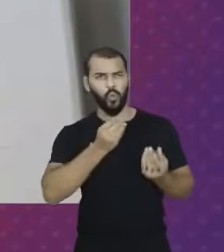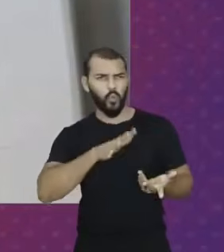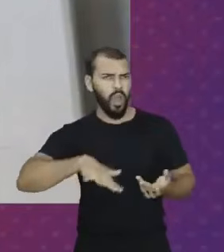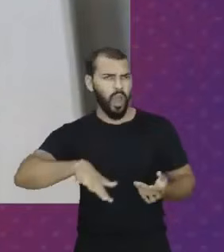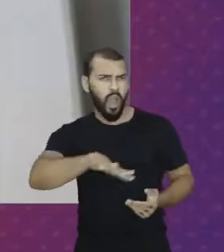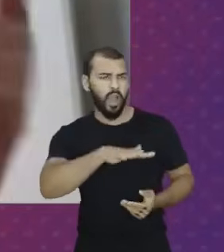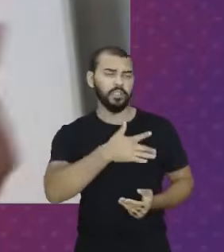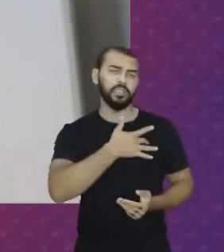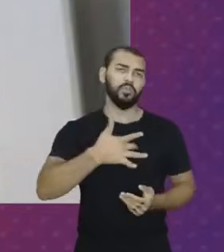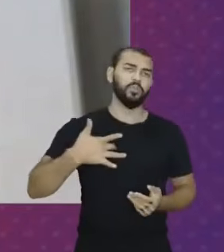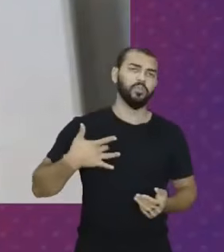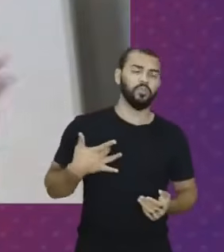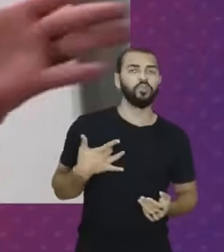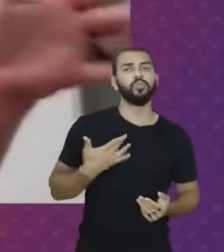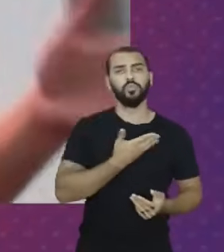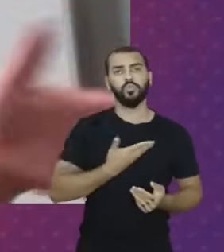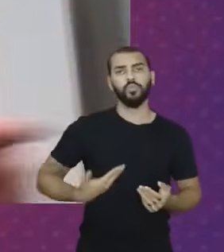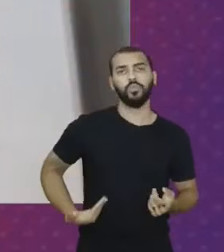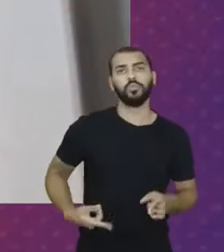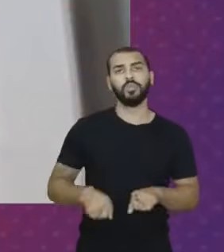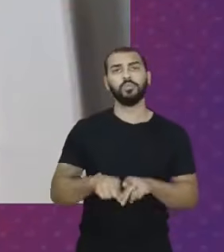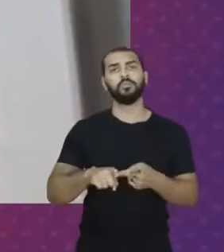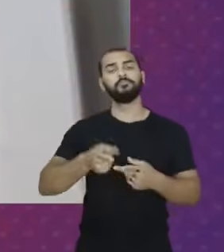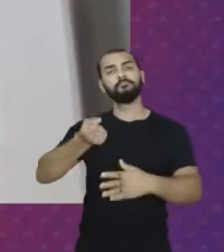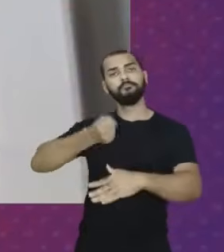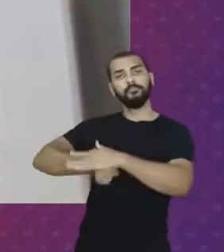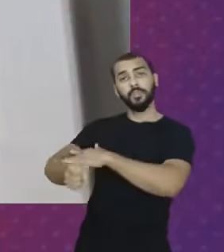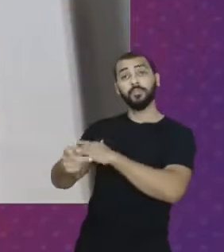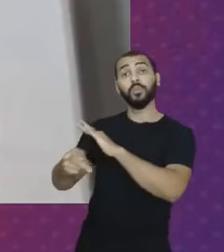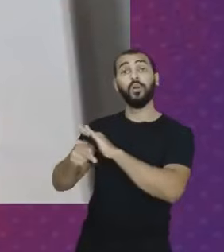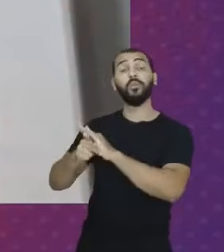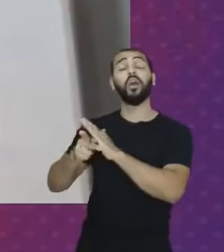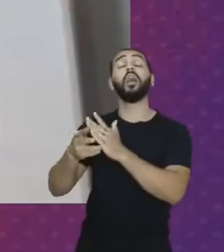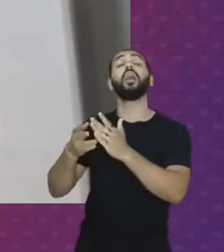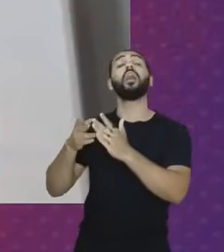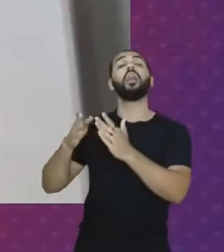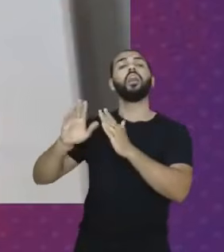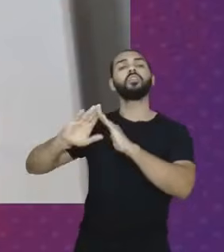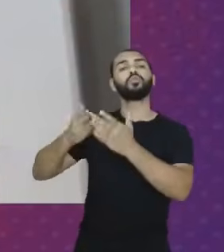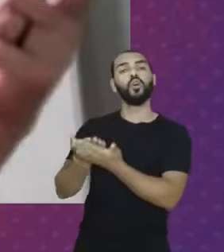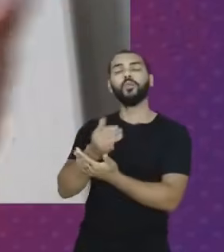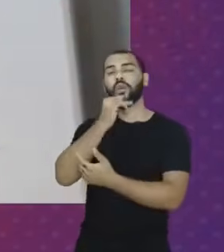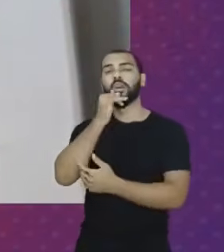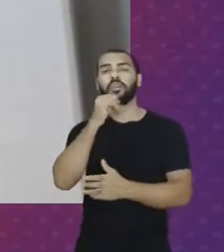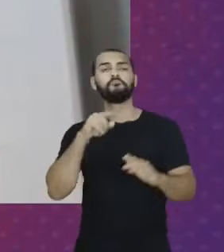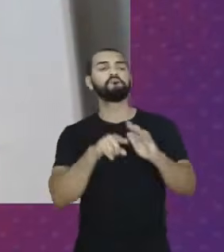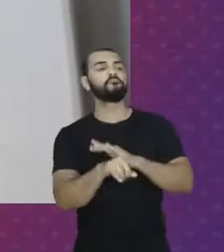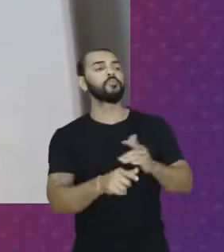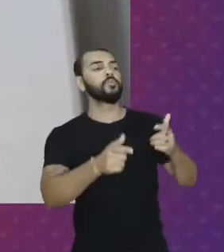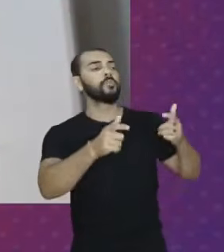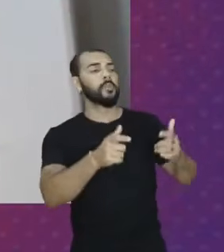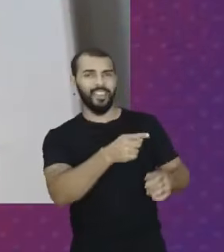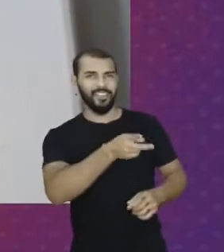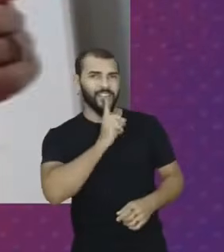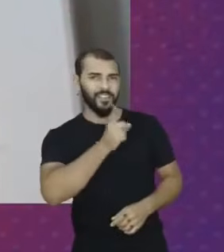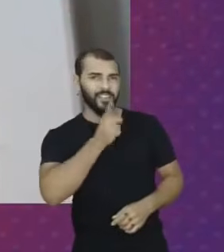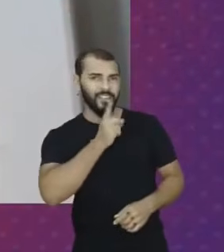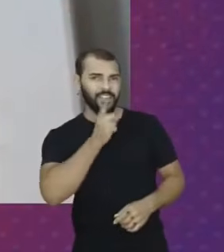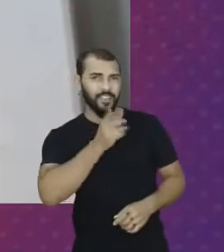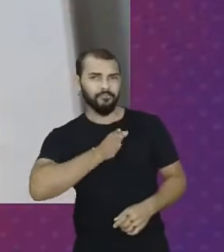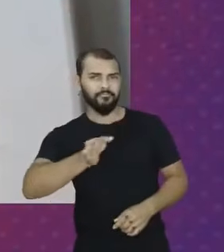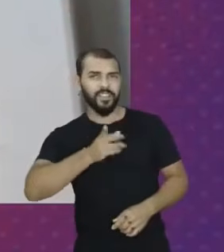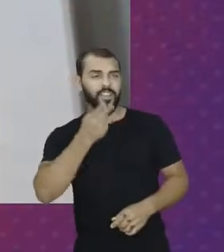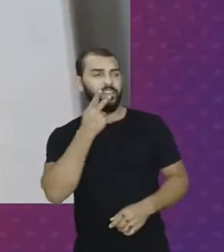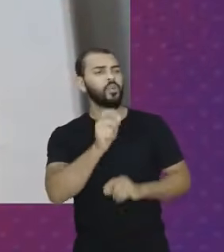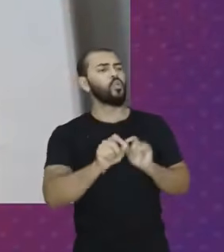pública, elas levam o seu filho para a escola, elas sabem a necessidade da escola. Se você perguntar para uma mãe hoje que leva o seu filho todos os dias para a escola, o que